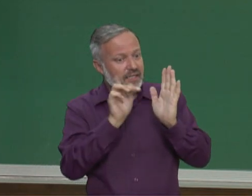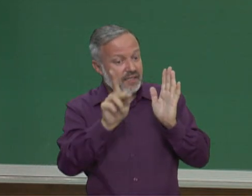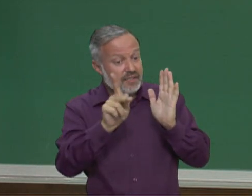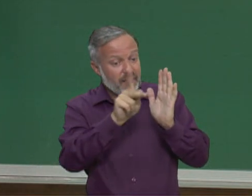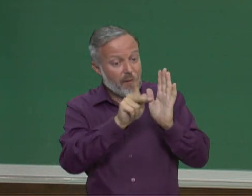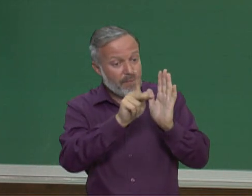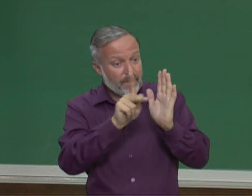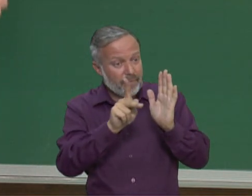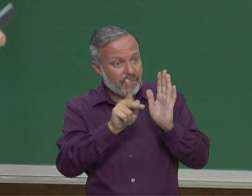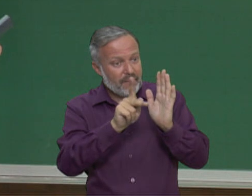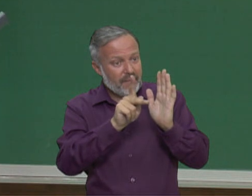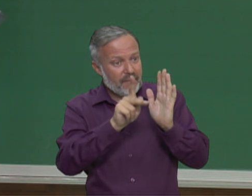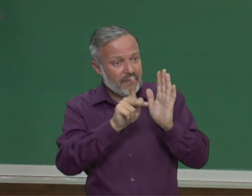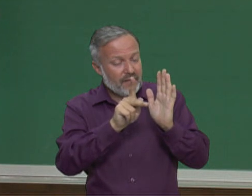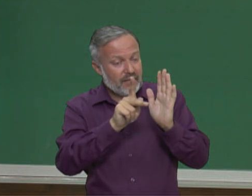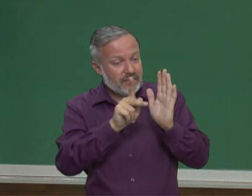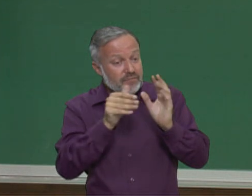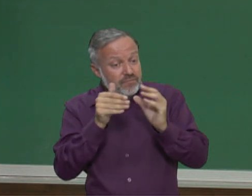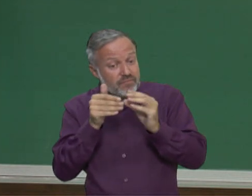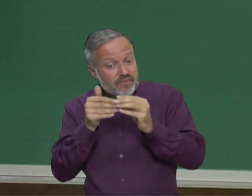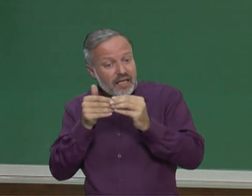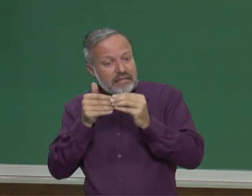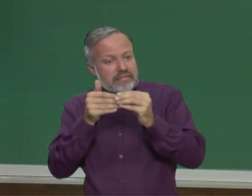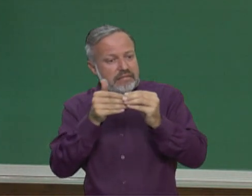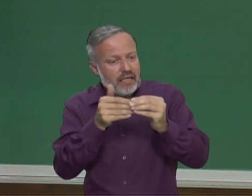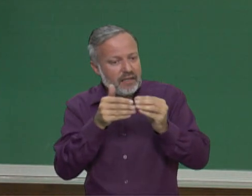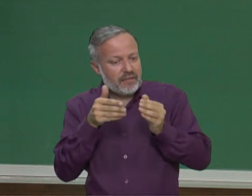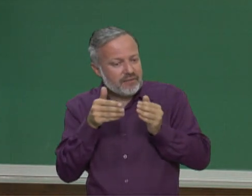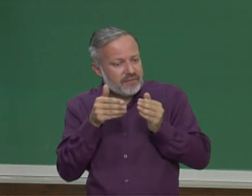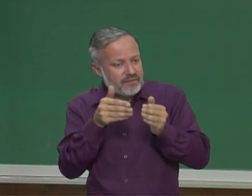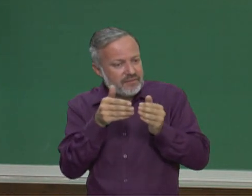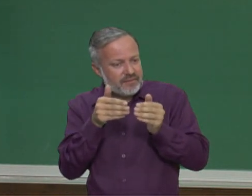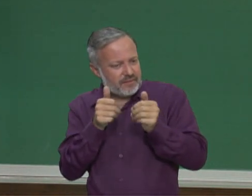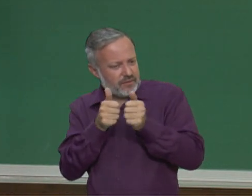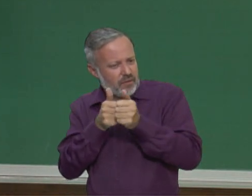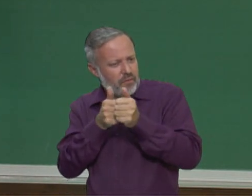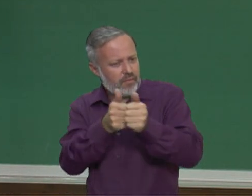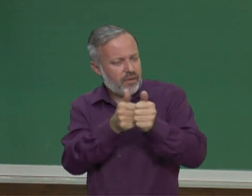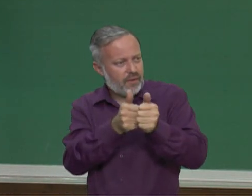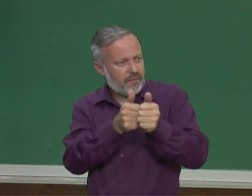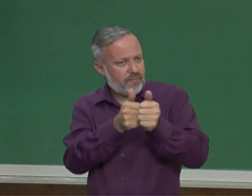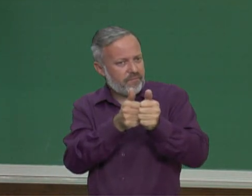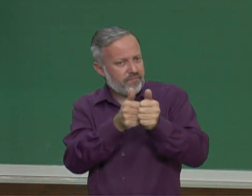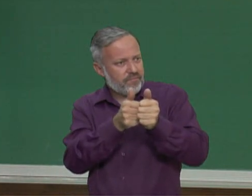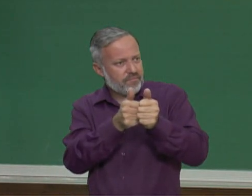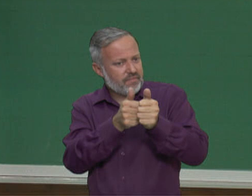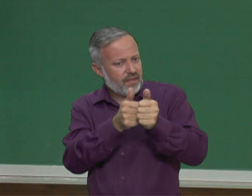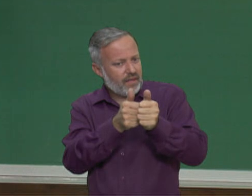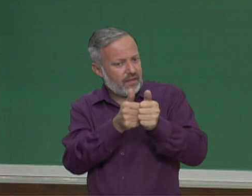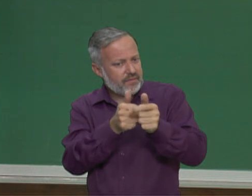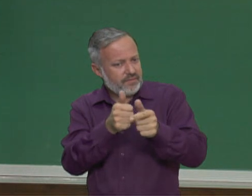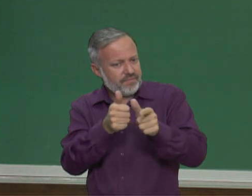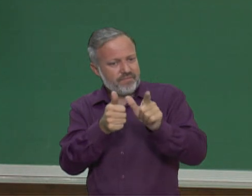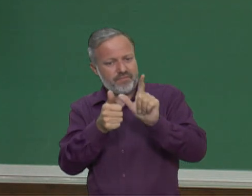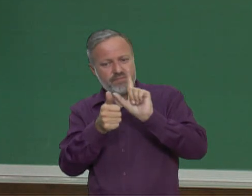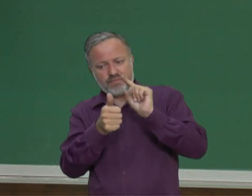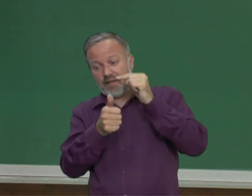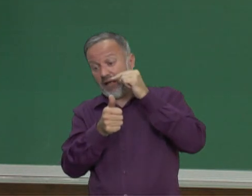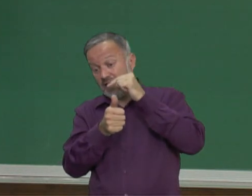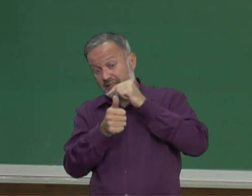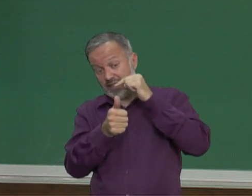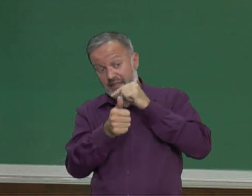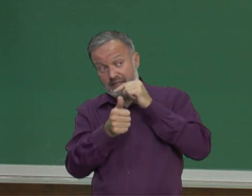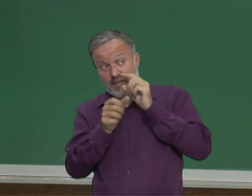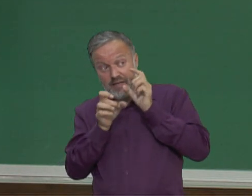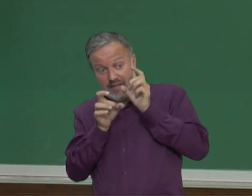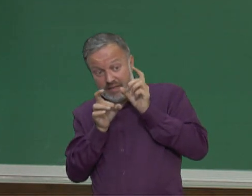pessoas, seguem essas pessoas. Ou seja, automaticamente aquela maquiadora está fazendo com que você está